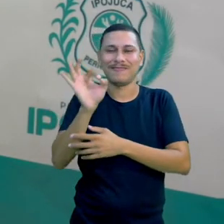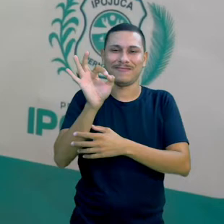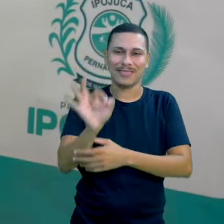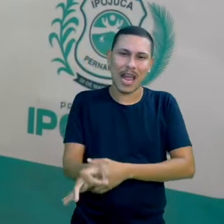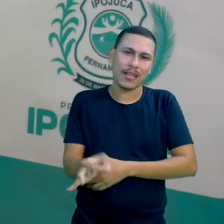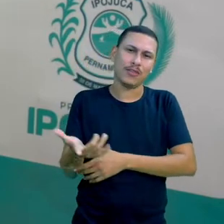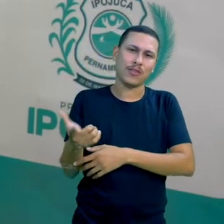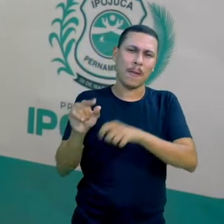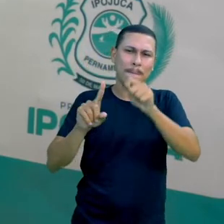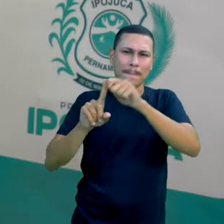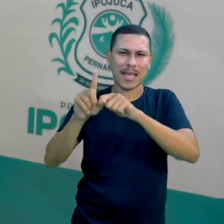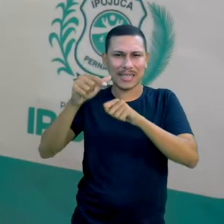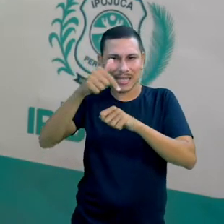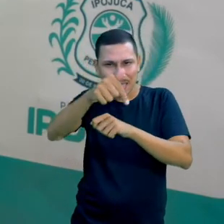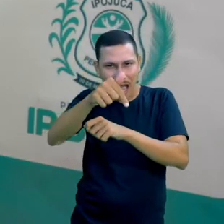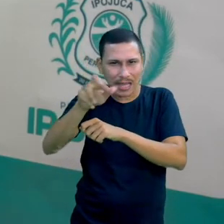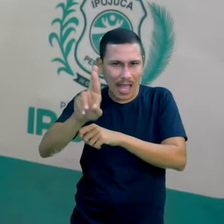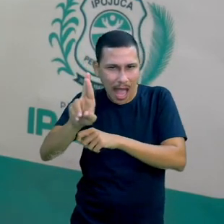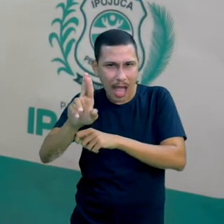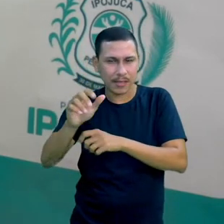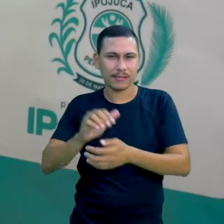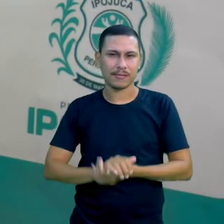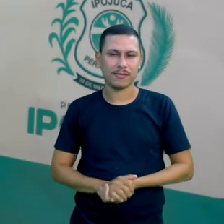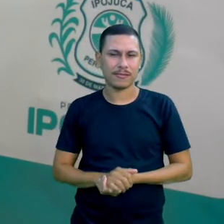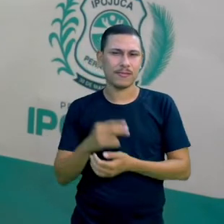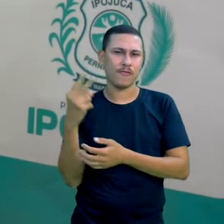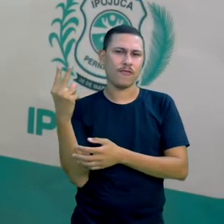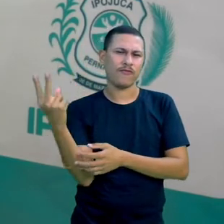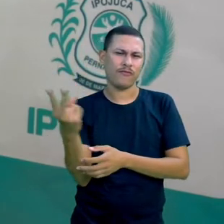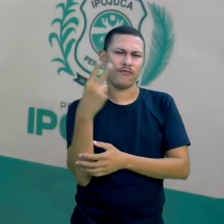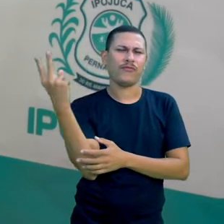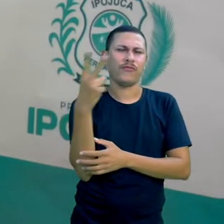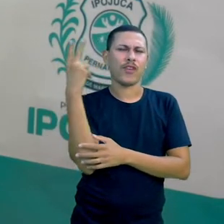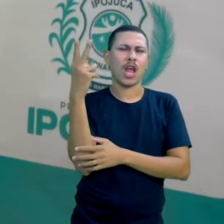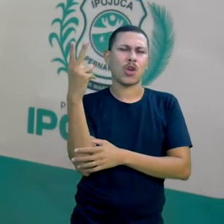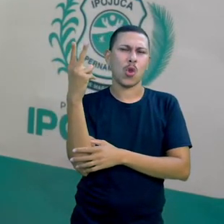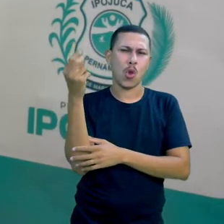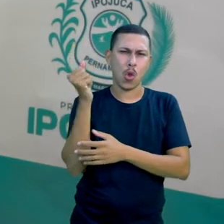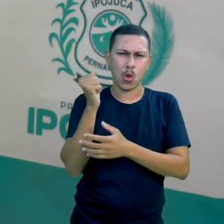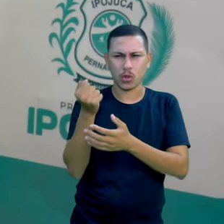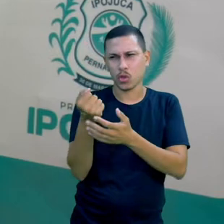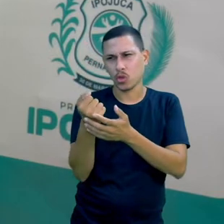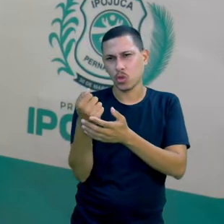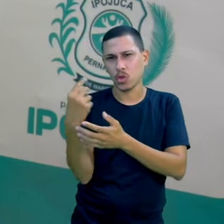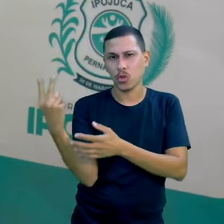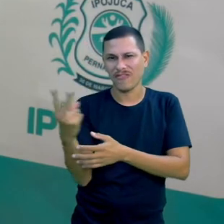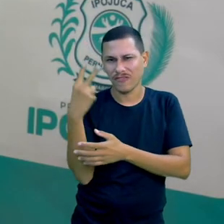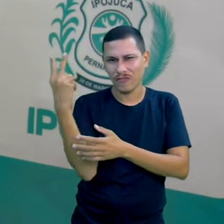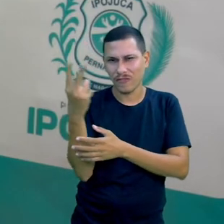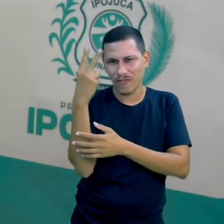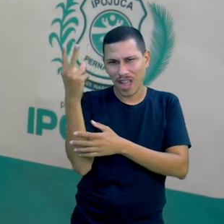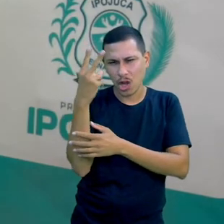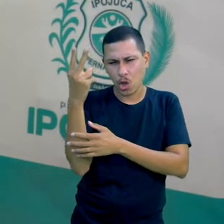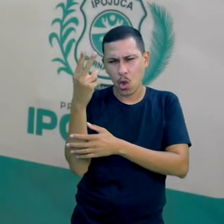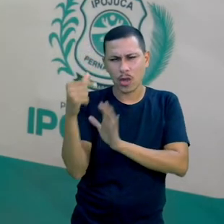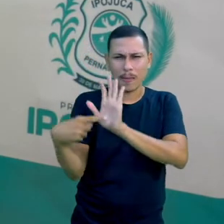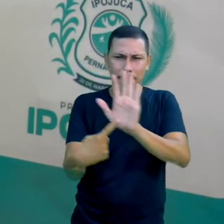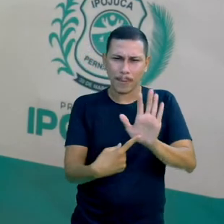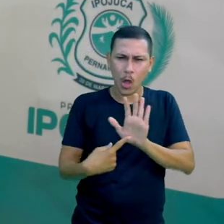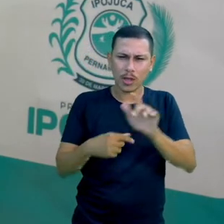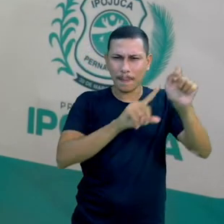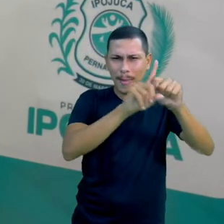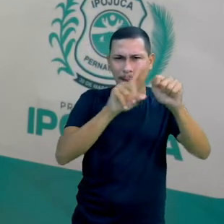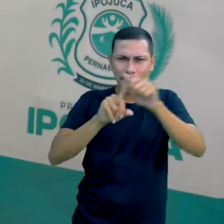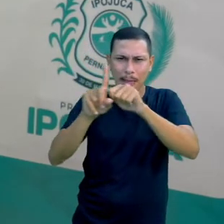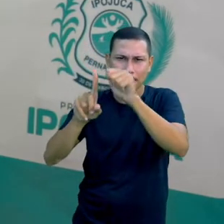Exatamente. R$7 foi o valor do preço que apareceu em todos os meses.